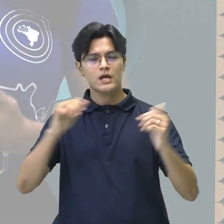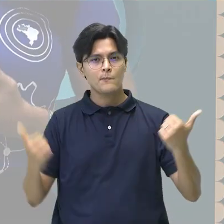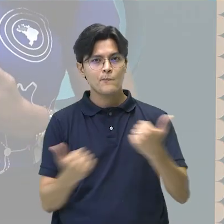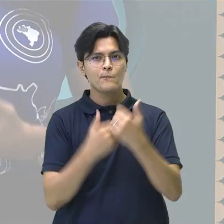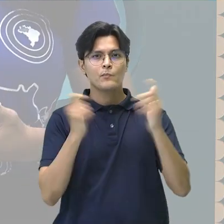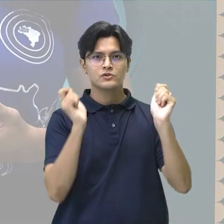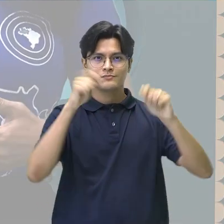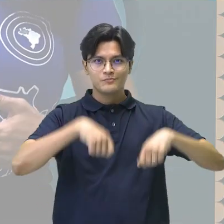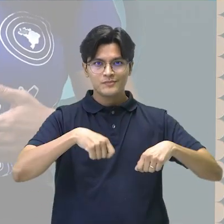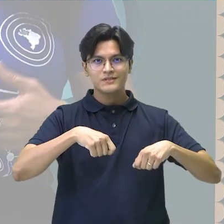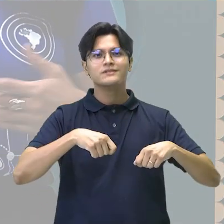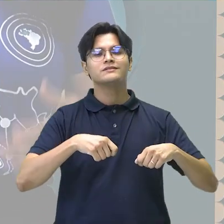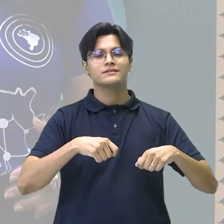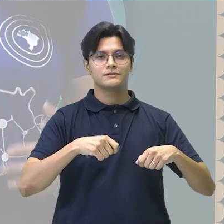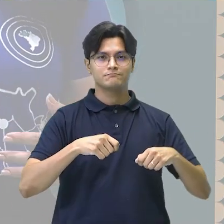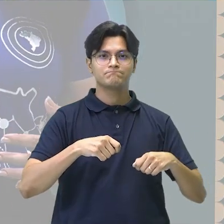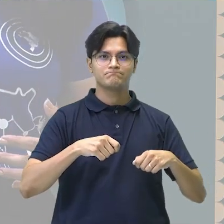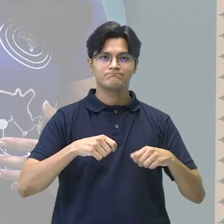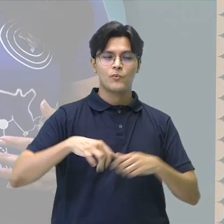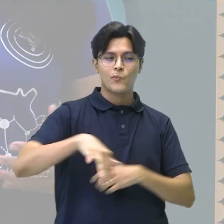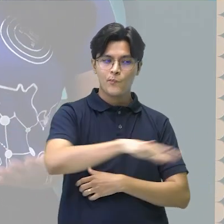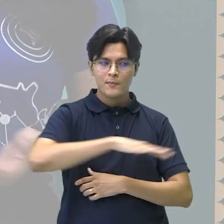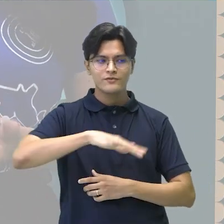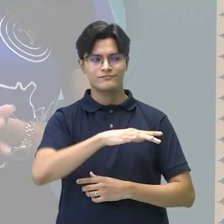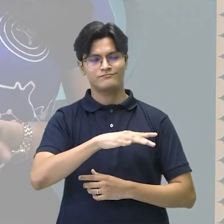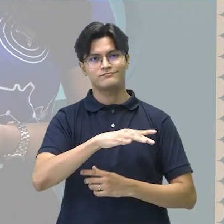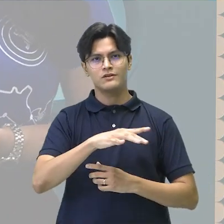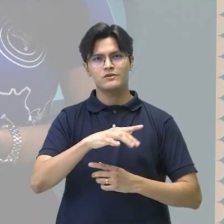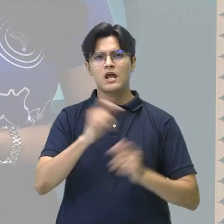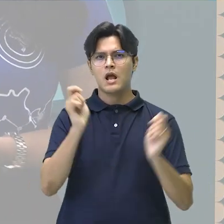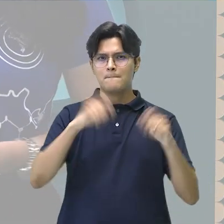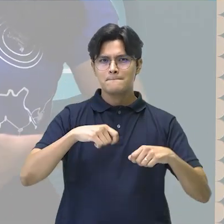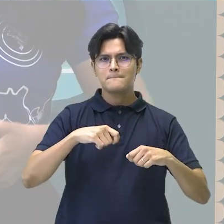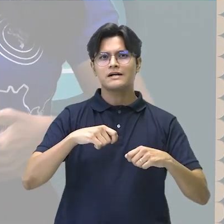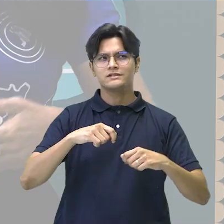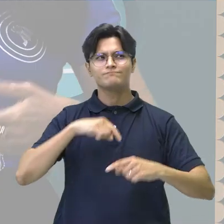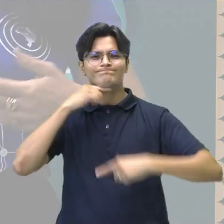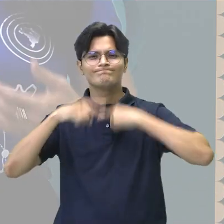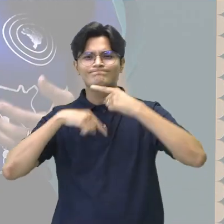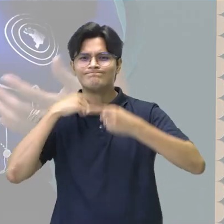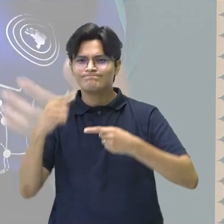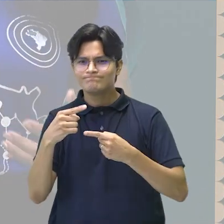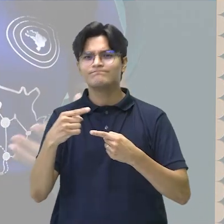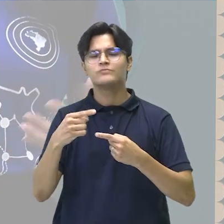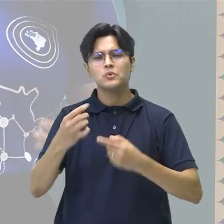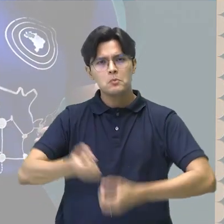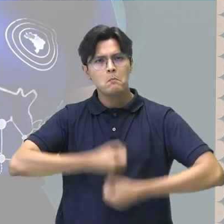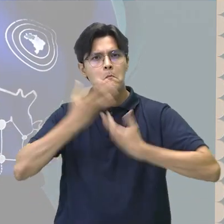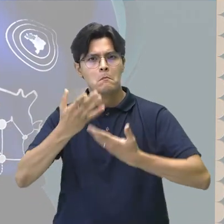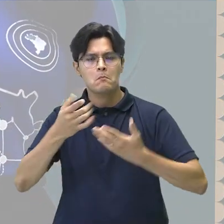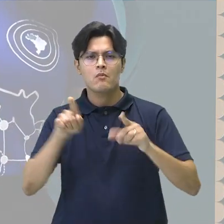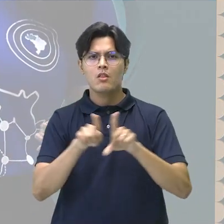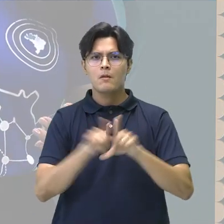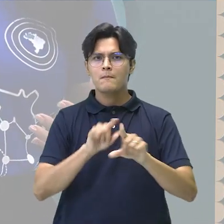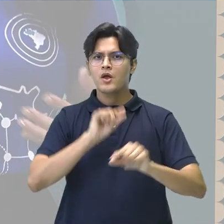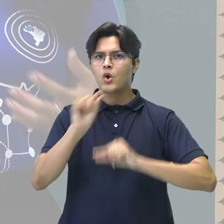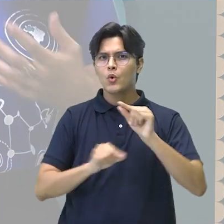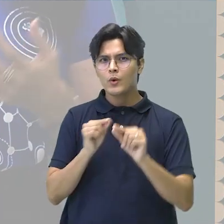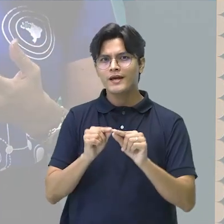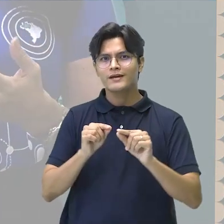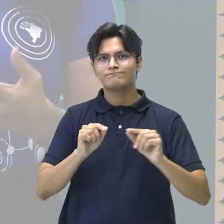panorama abrangente de questionamentos e percepções que transcendem fronteiras culturais e